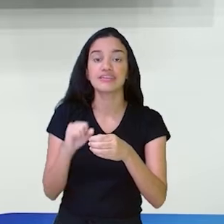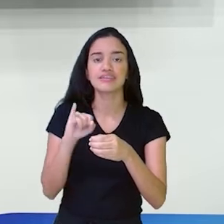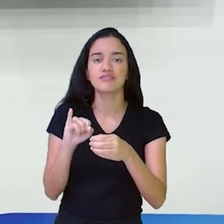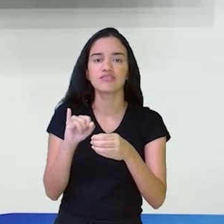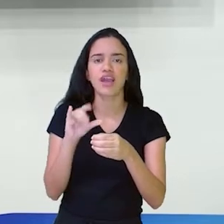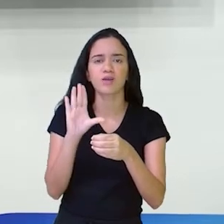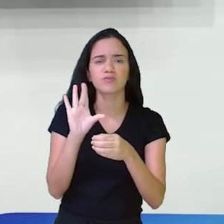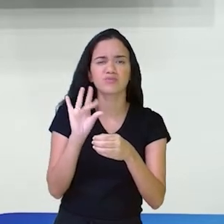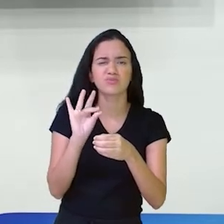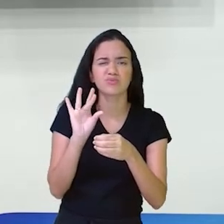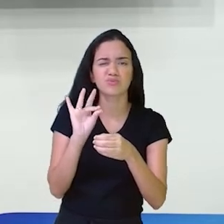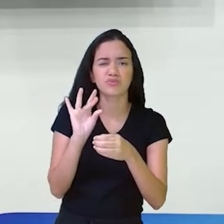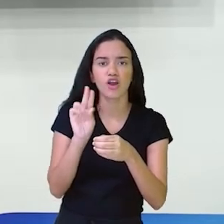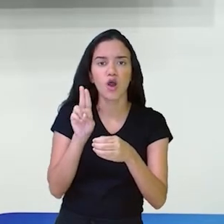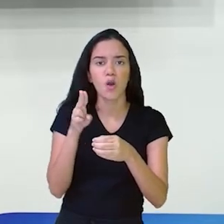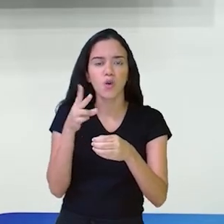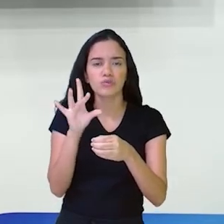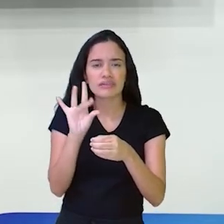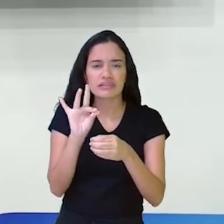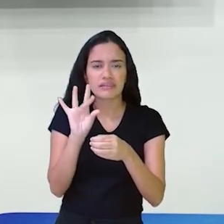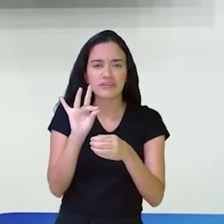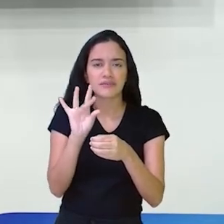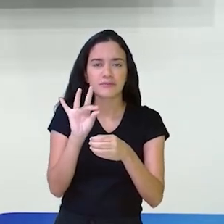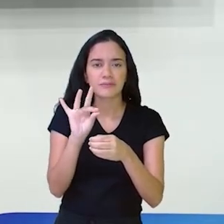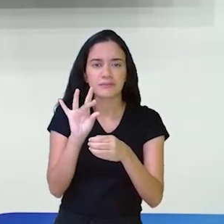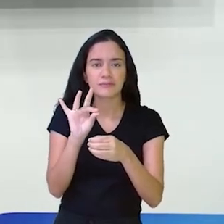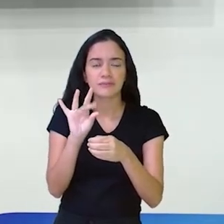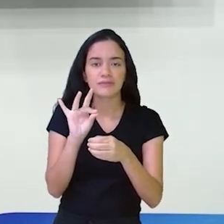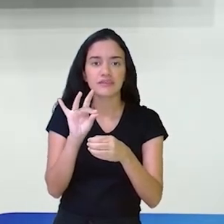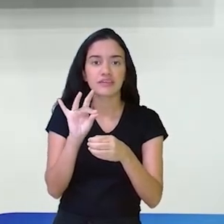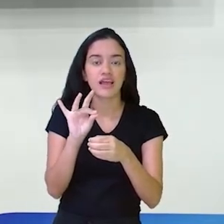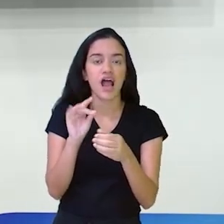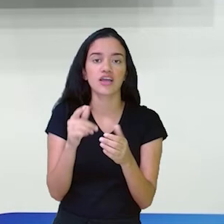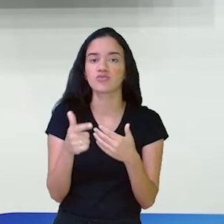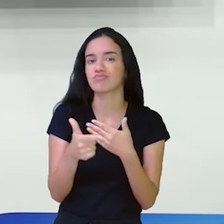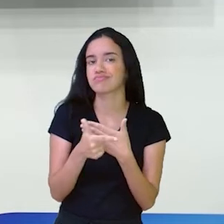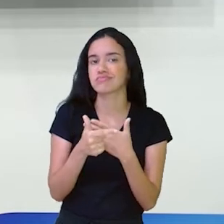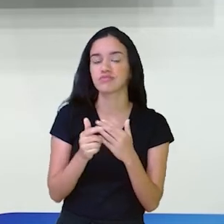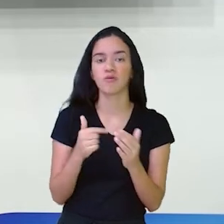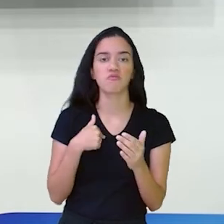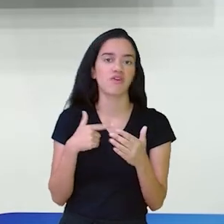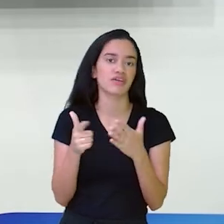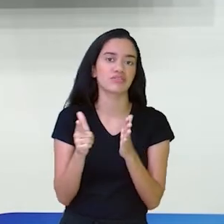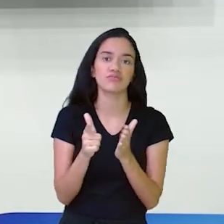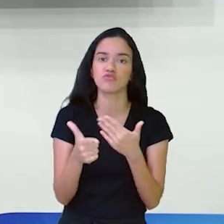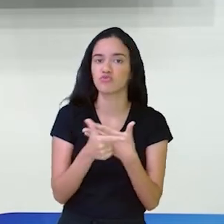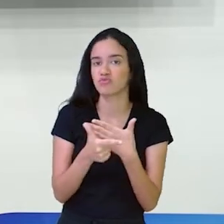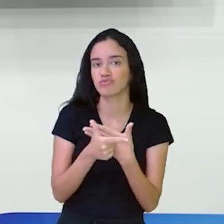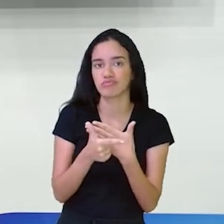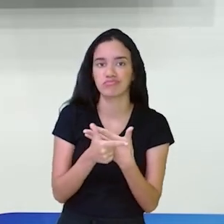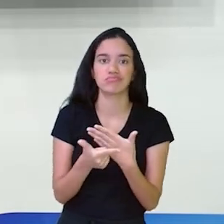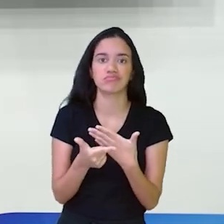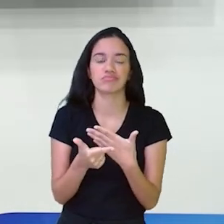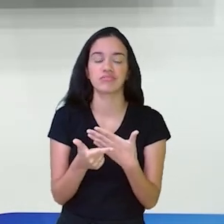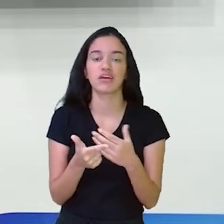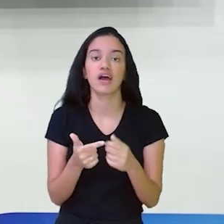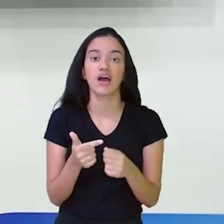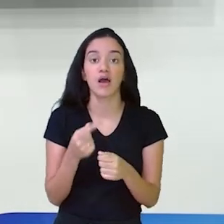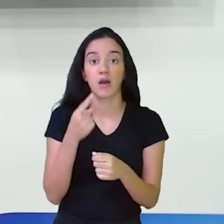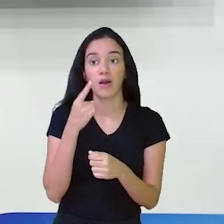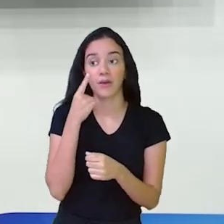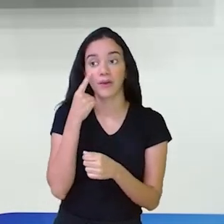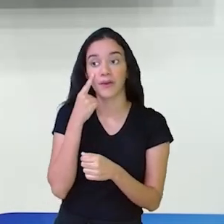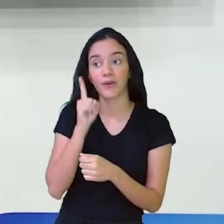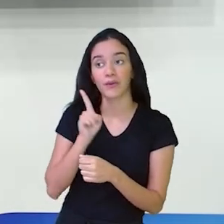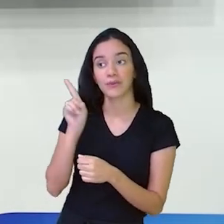pastosa ou muito consistente, aí não vai funcionar muito, tá? Então, deixa eu colocar aqui